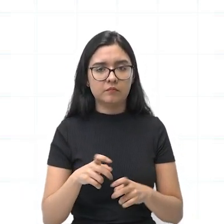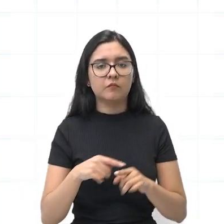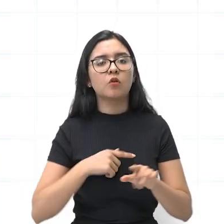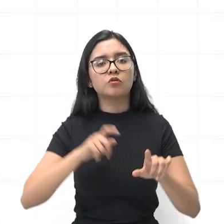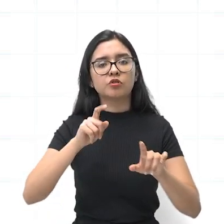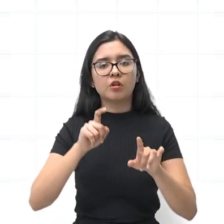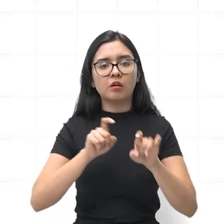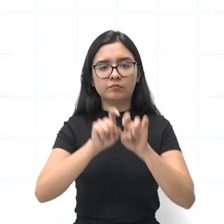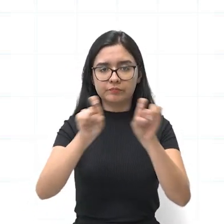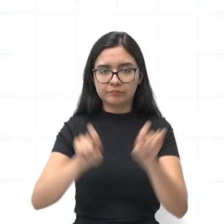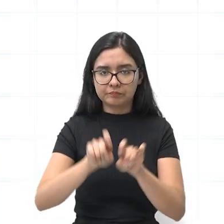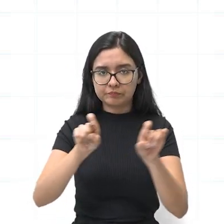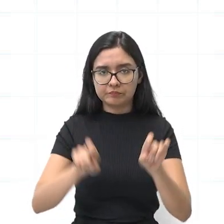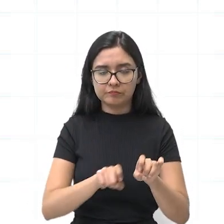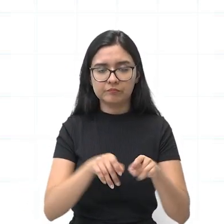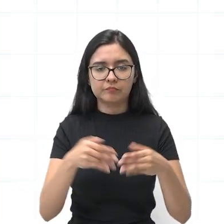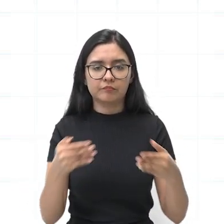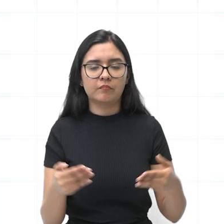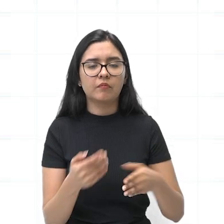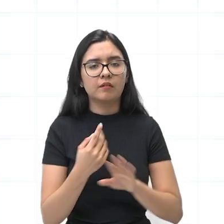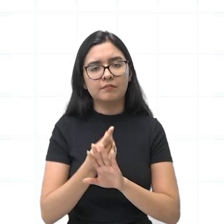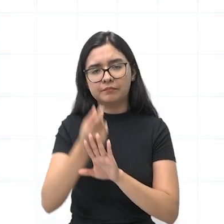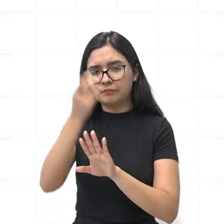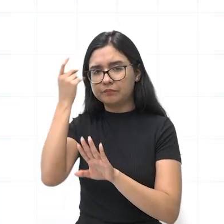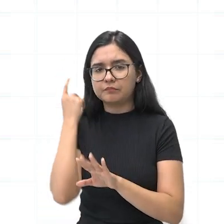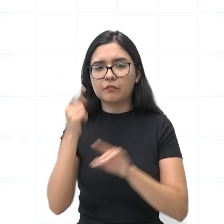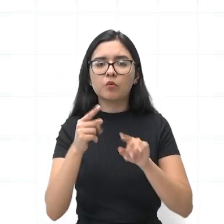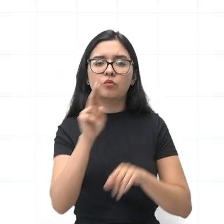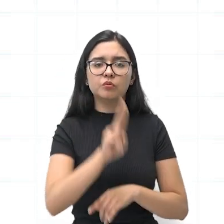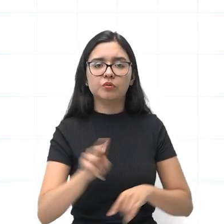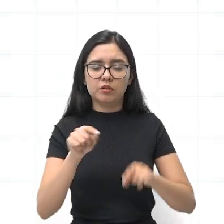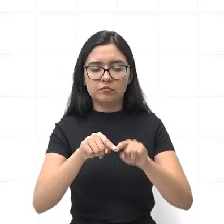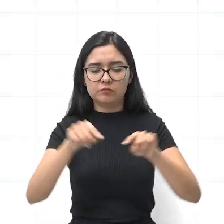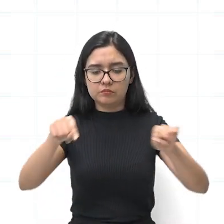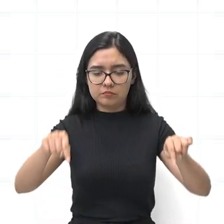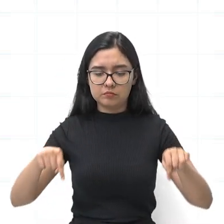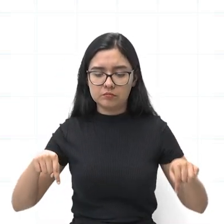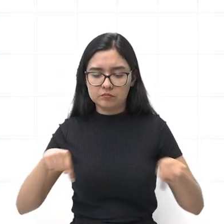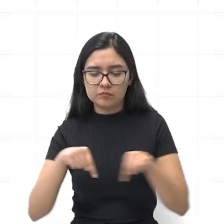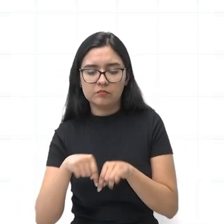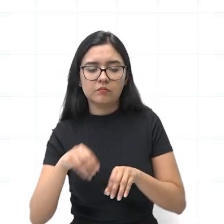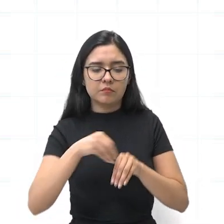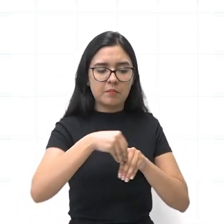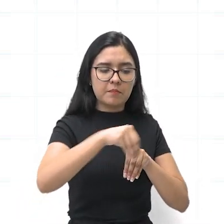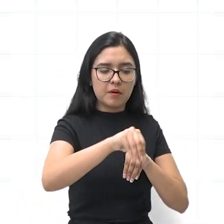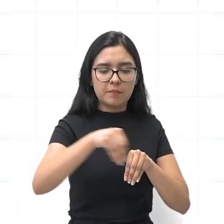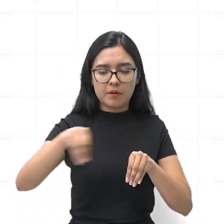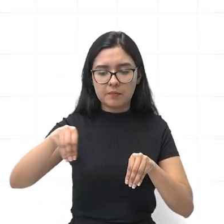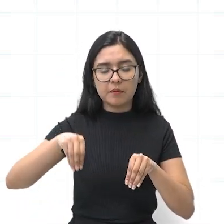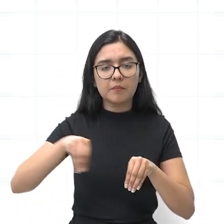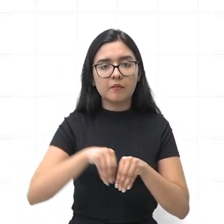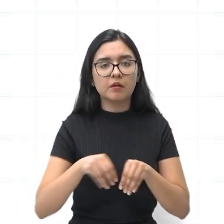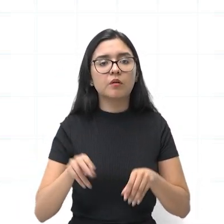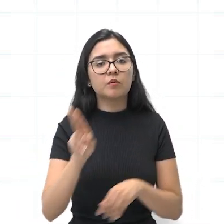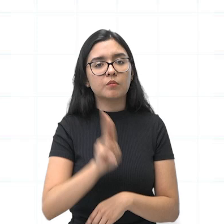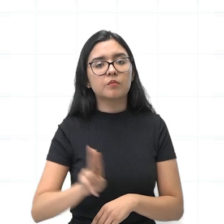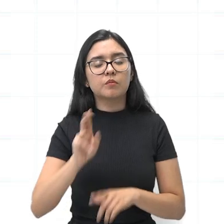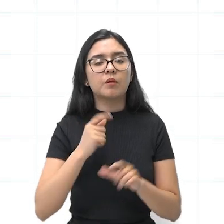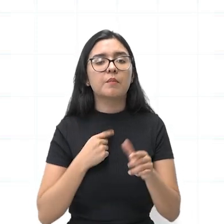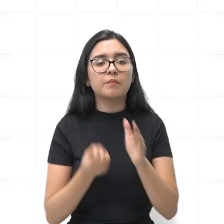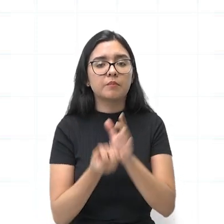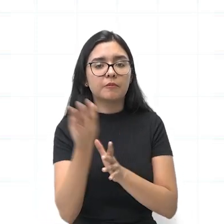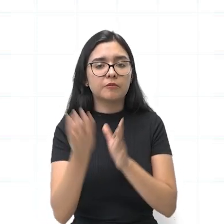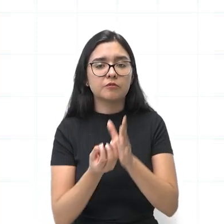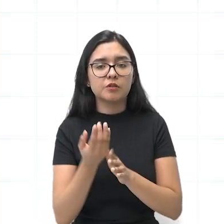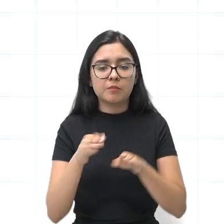computador. Antigamente, os tabuleiros, né, os ambientes eram fabricados ali, produzidos